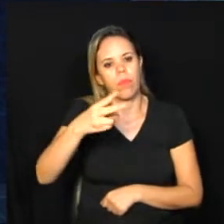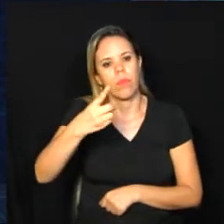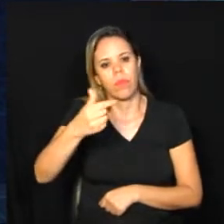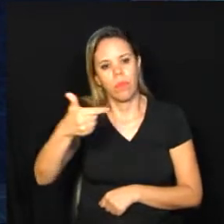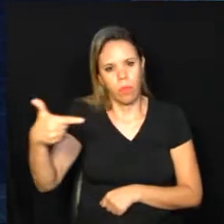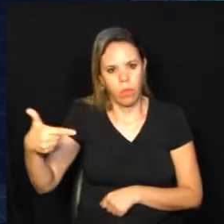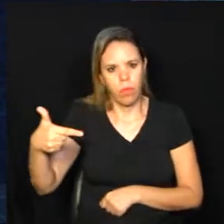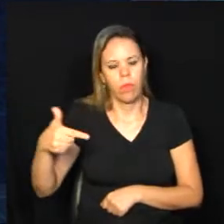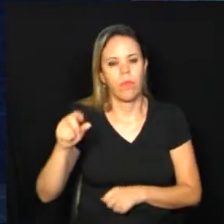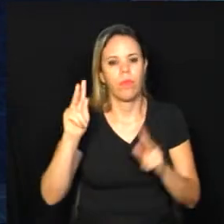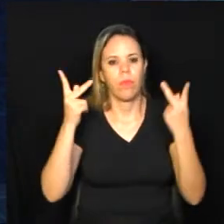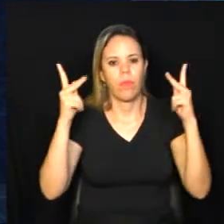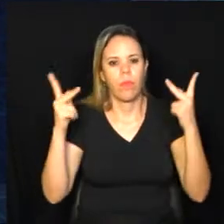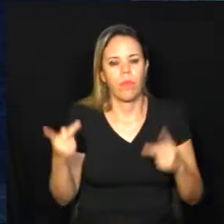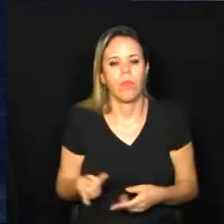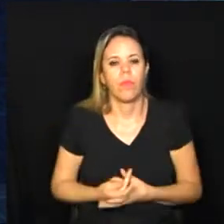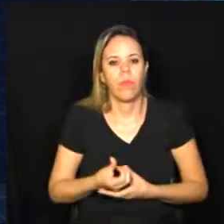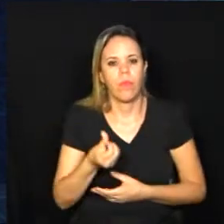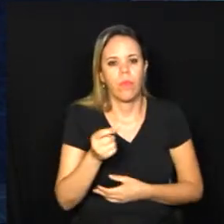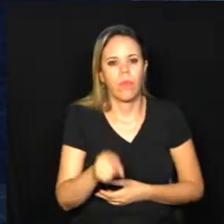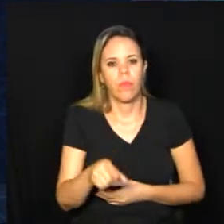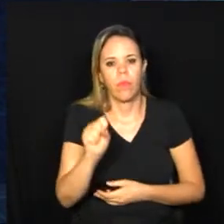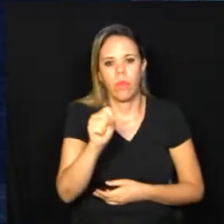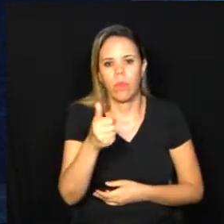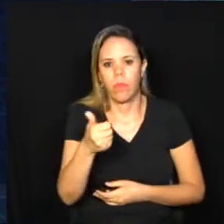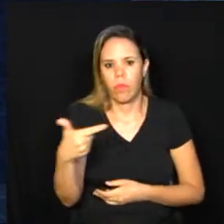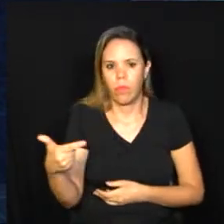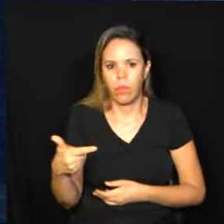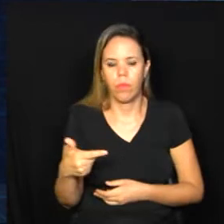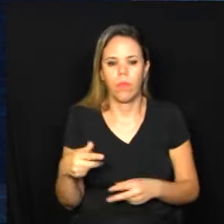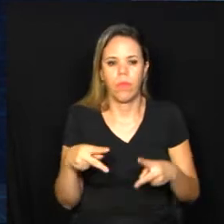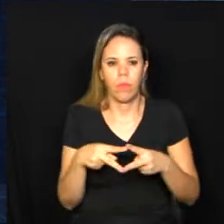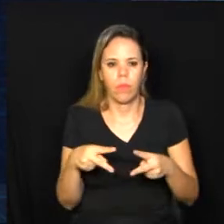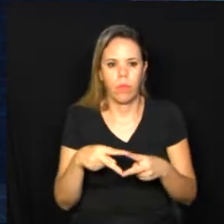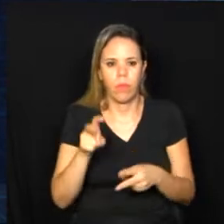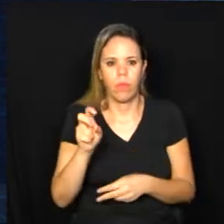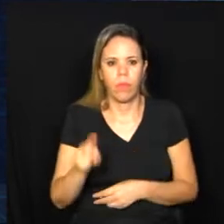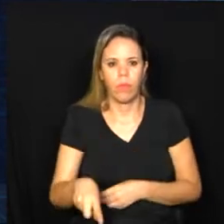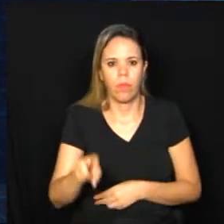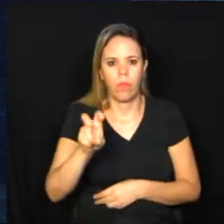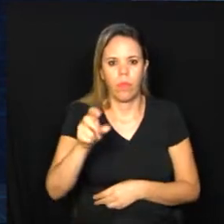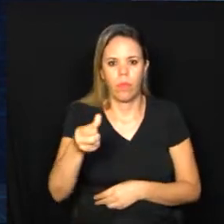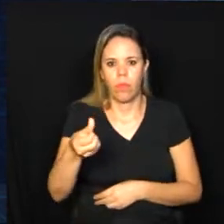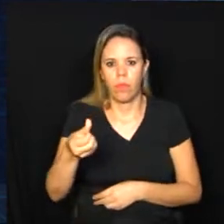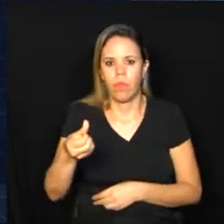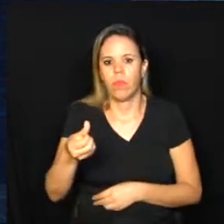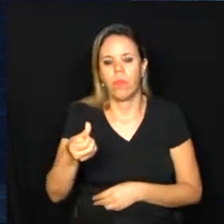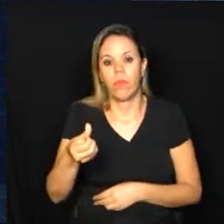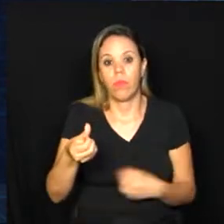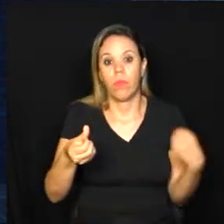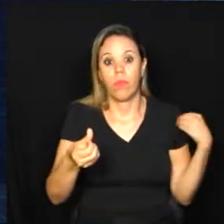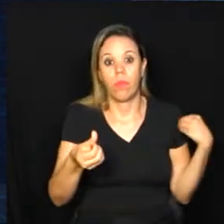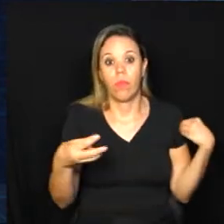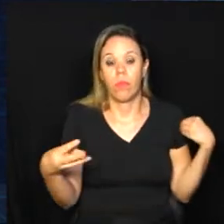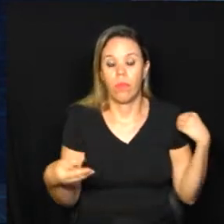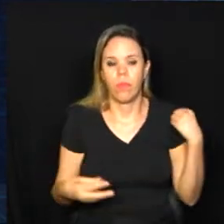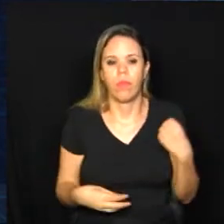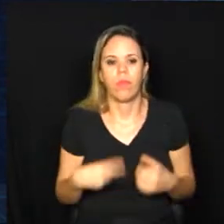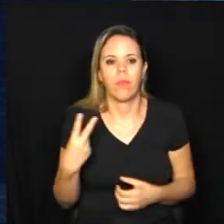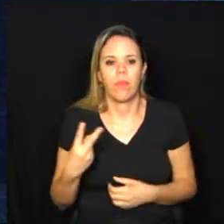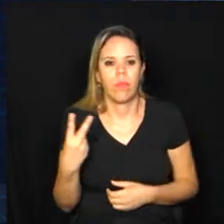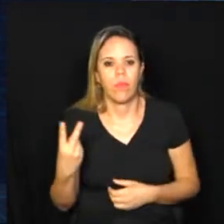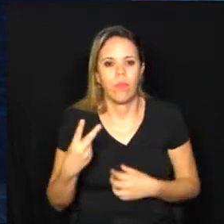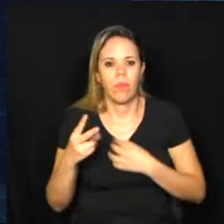8.912, Hortolândia 6.802, Paulínia 5.532, Valinhos